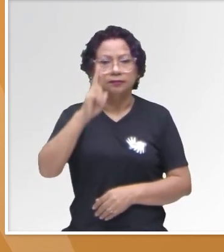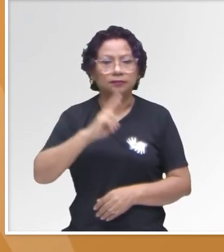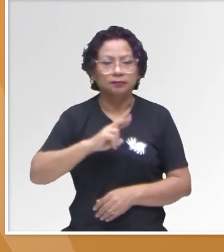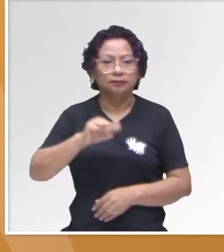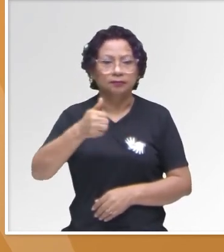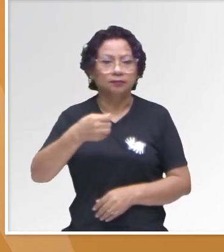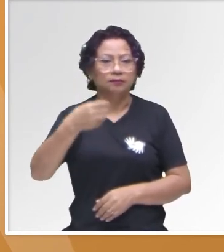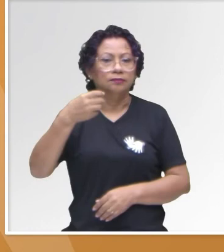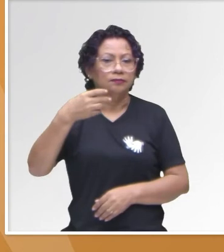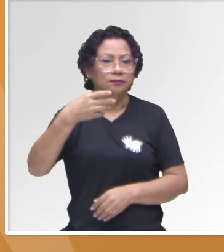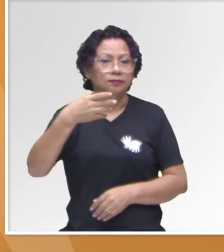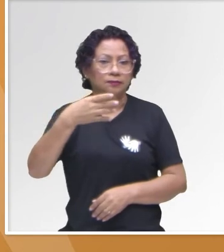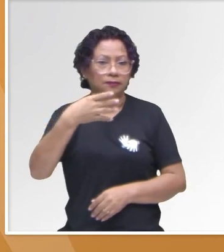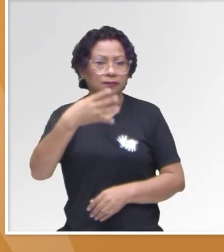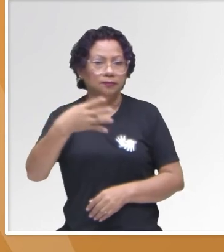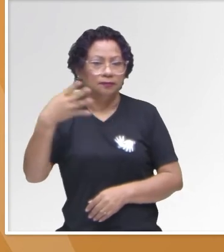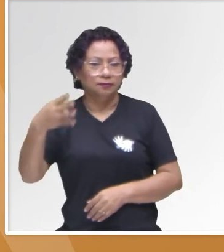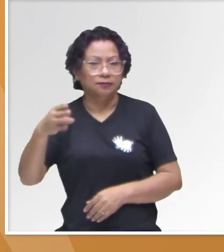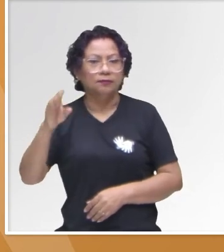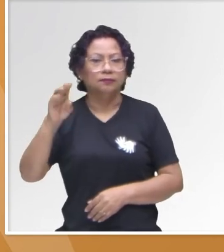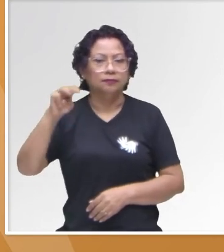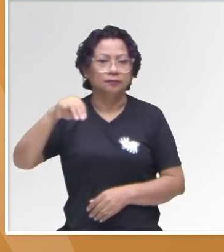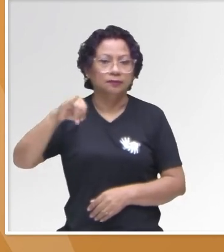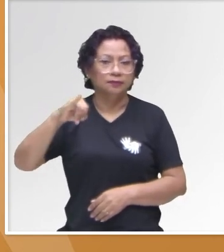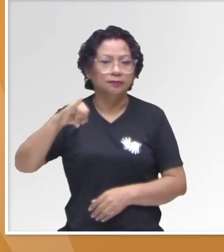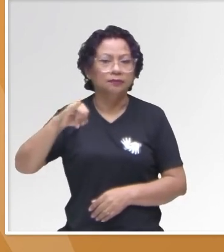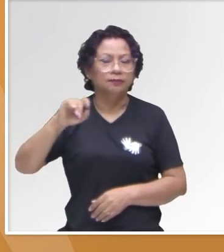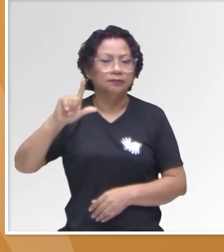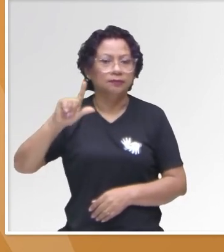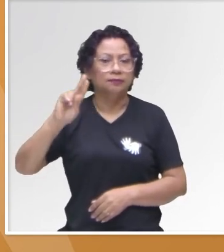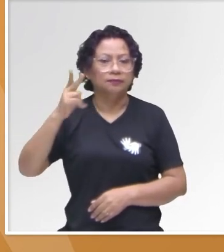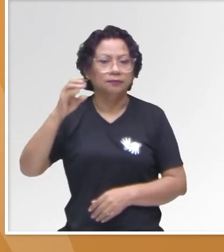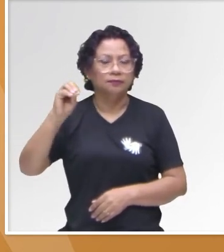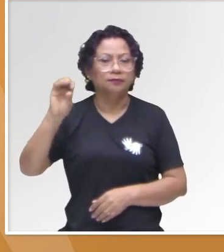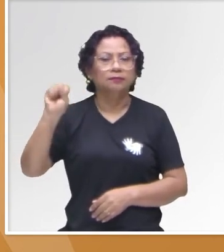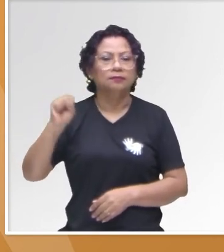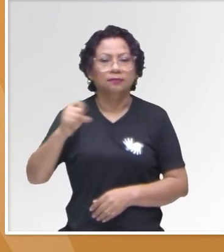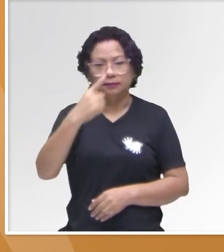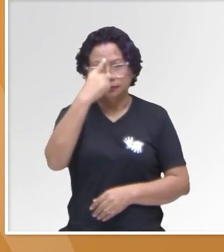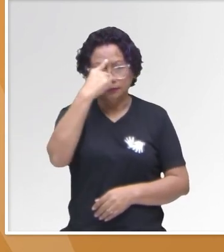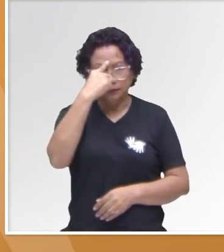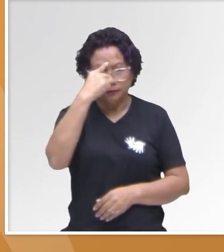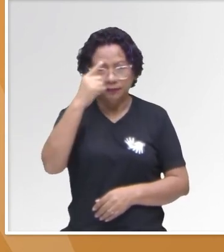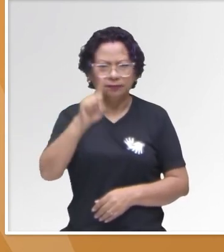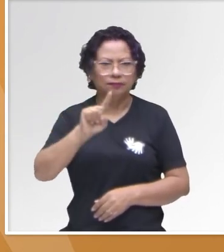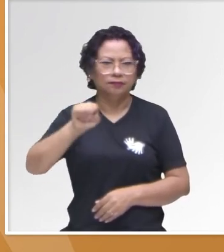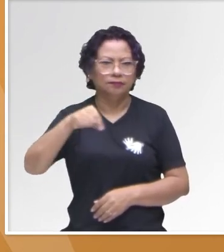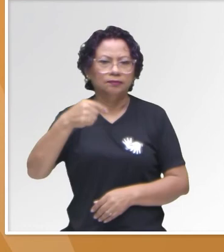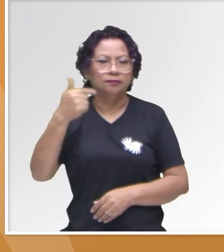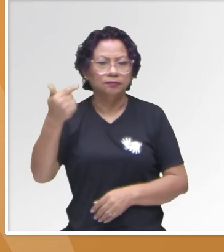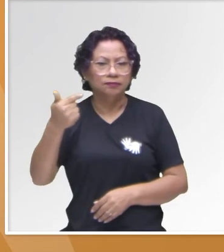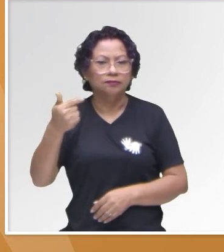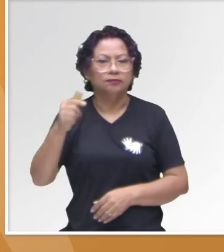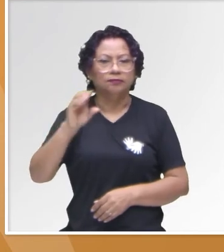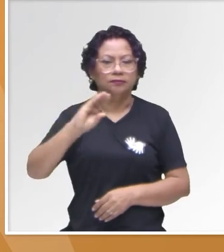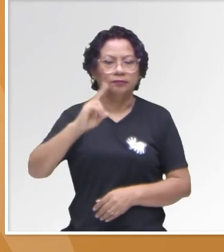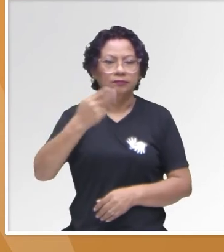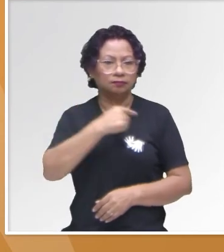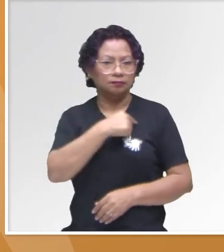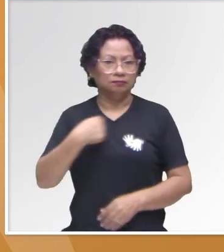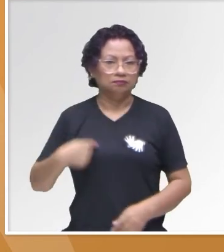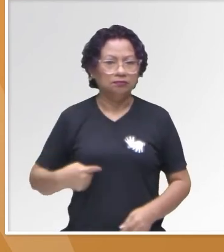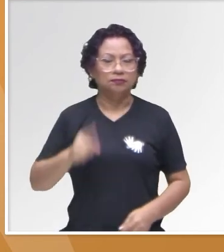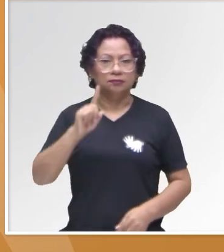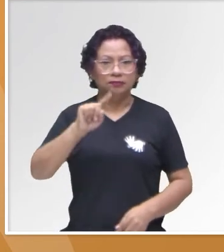1,2 bilhão, a China com 1,3 bilhão e a África do Sul com 52 milhões, né? Apenas para a gente conhecer